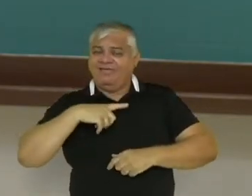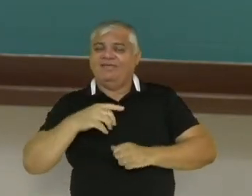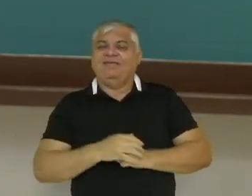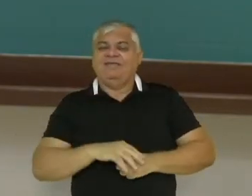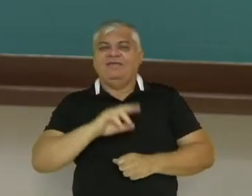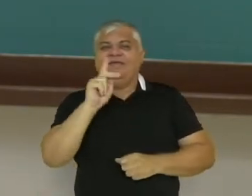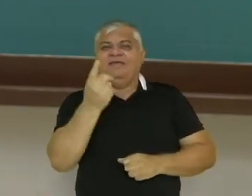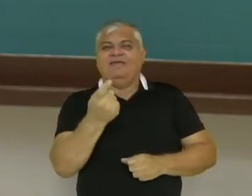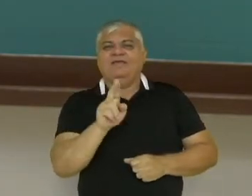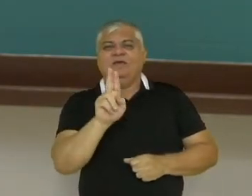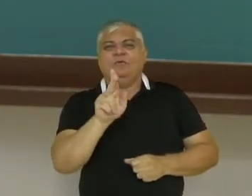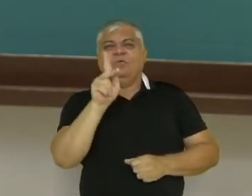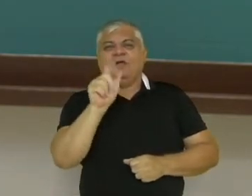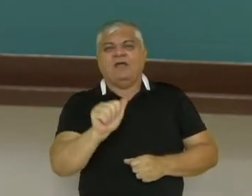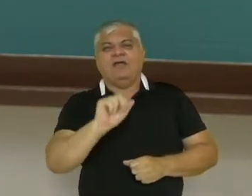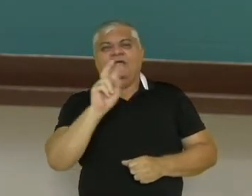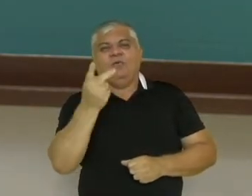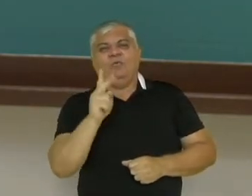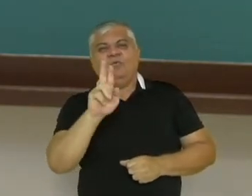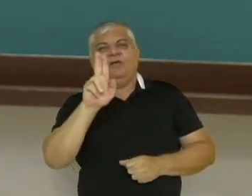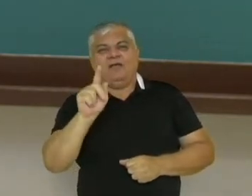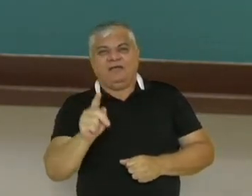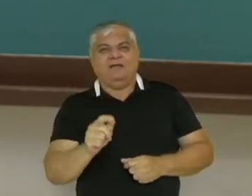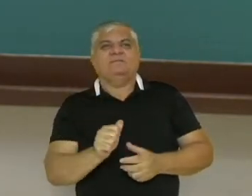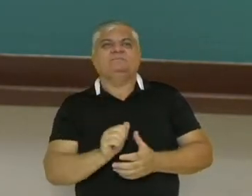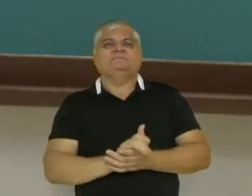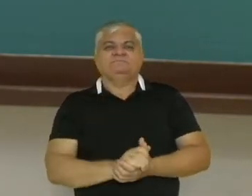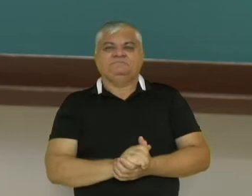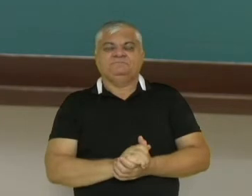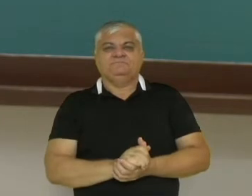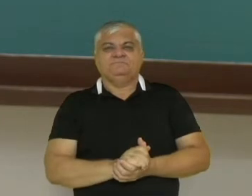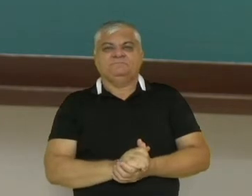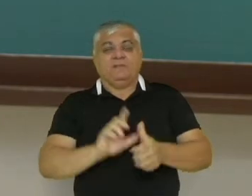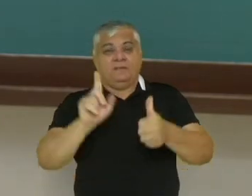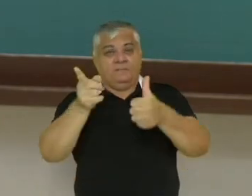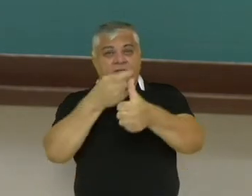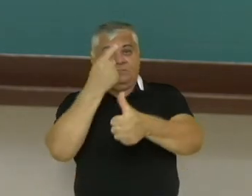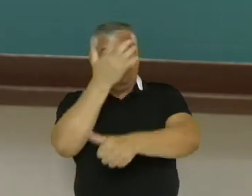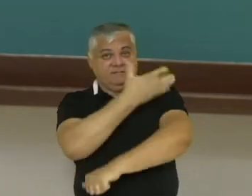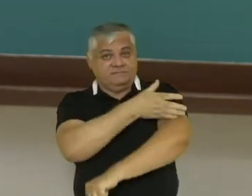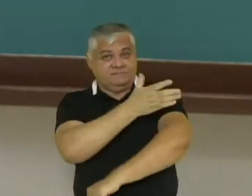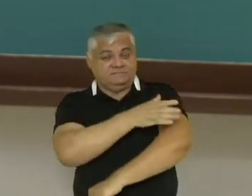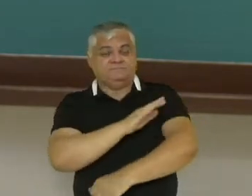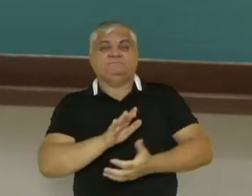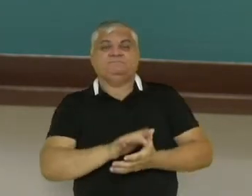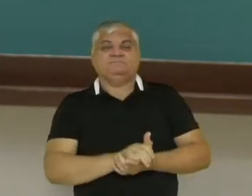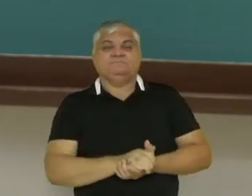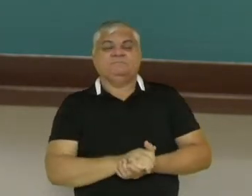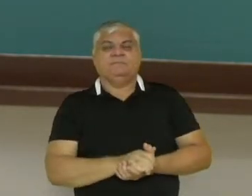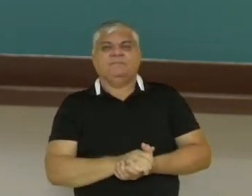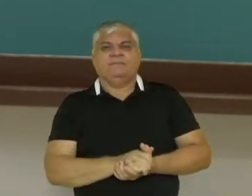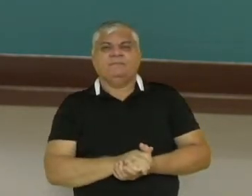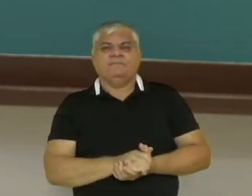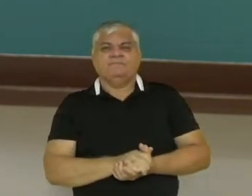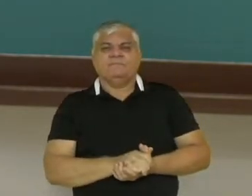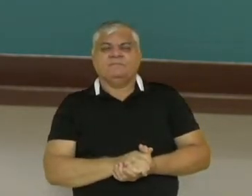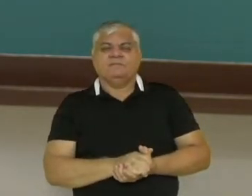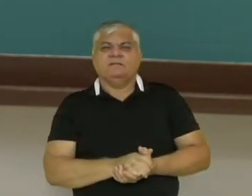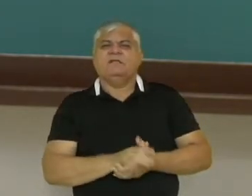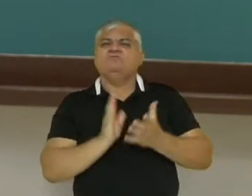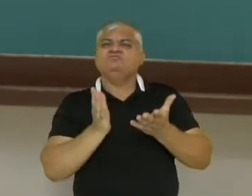é uma das lutas que representa esses jogos deles. Então, vamos para o exercício número 1. Considerando os